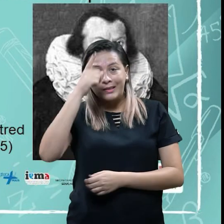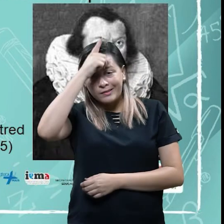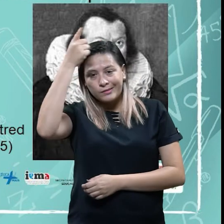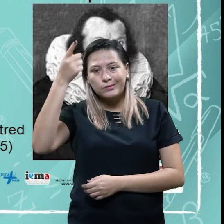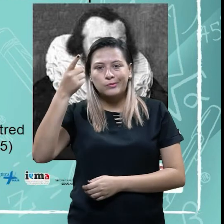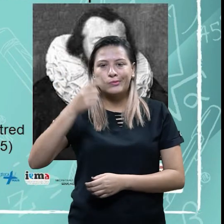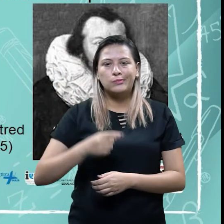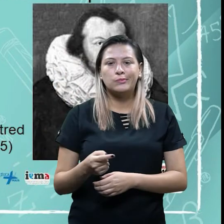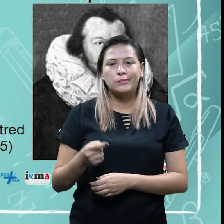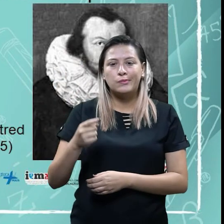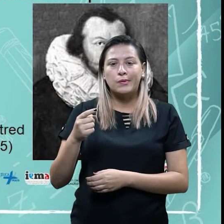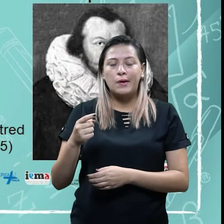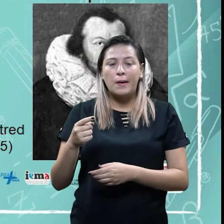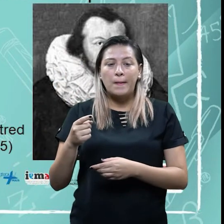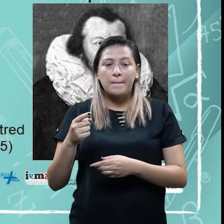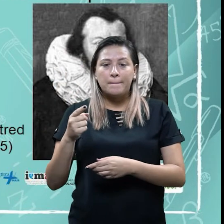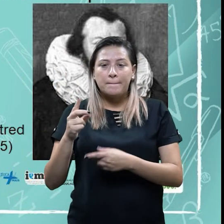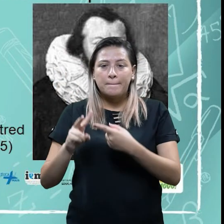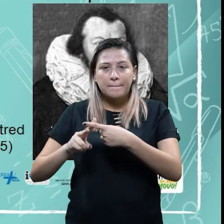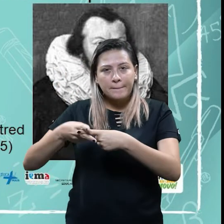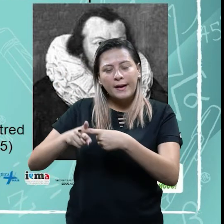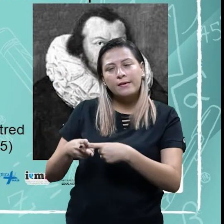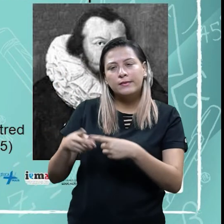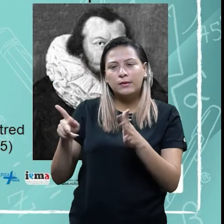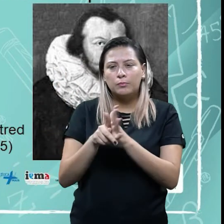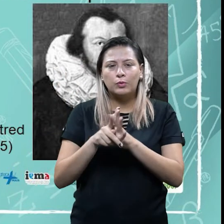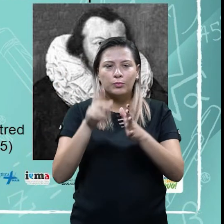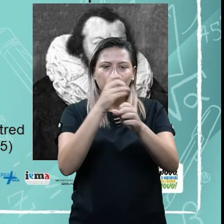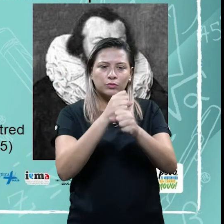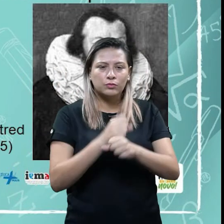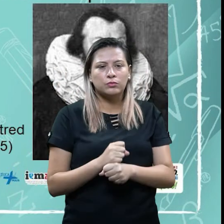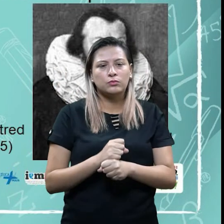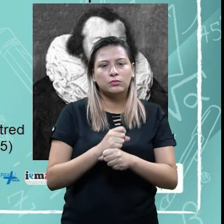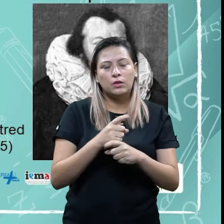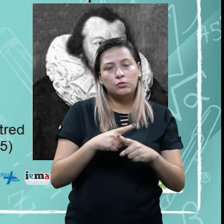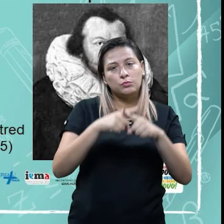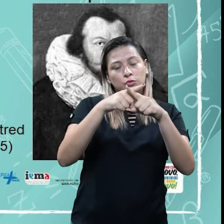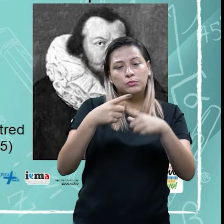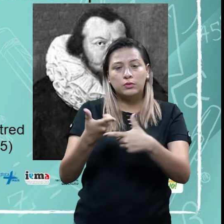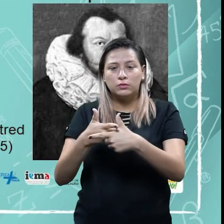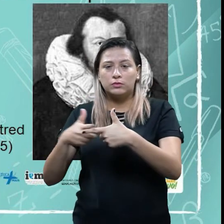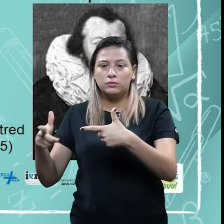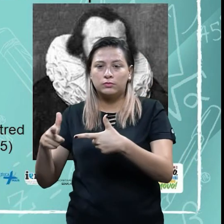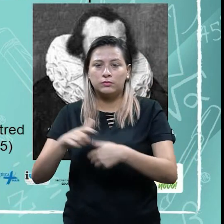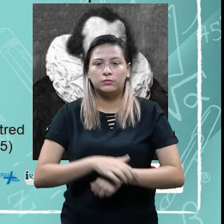Guerra dos 30 anos, sem que seu inventor pudesse defender a sua